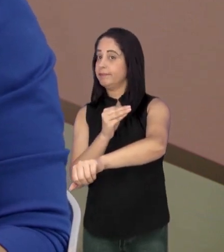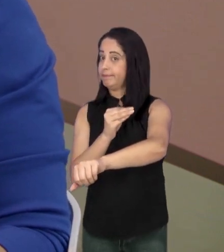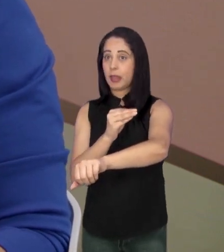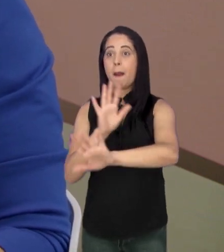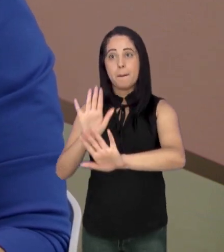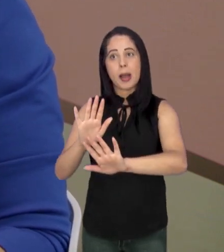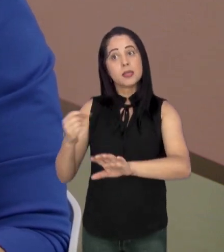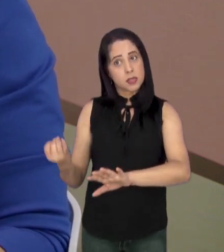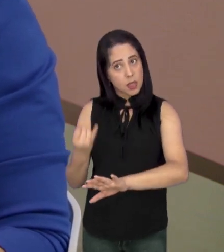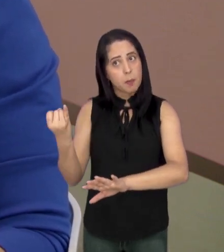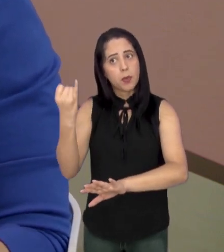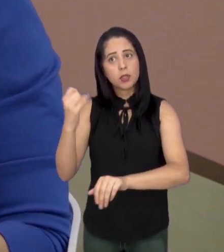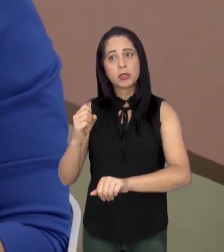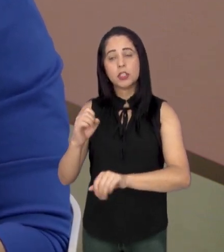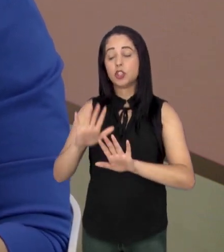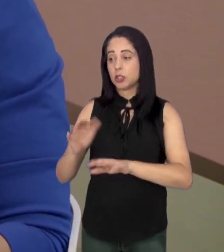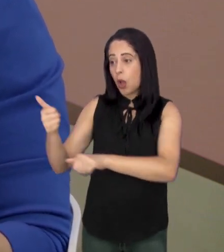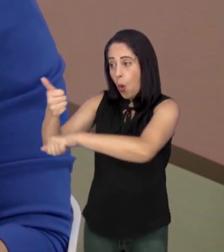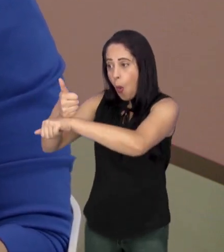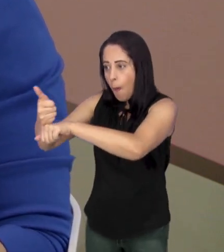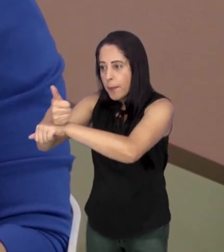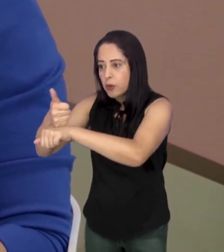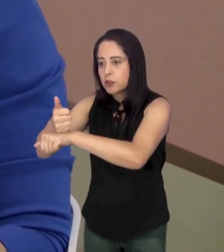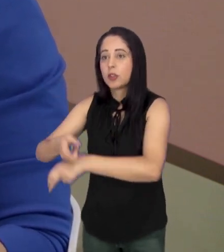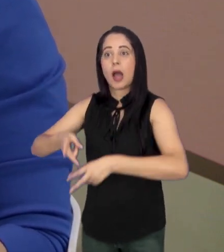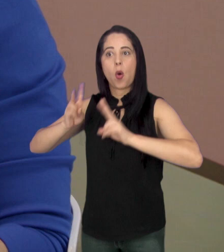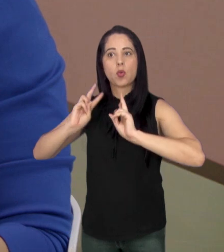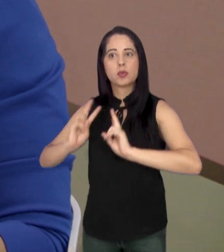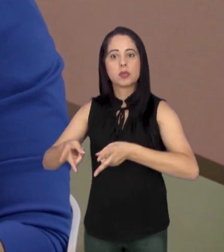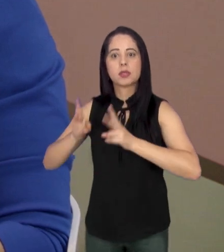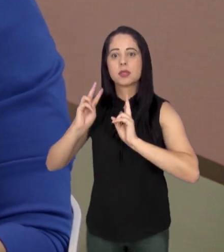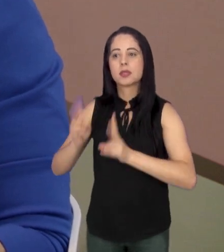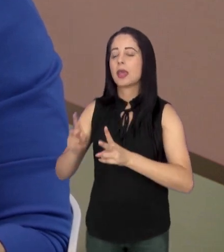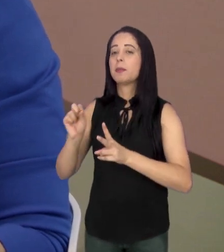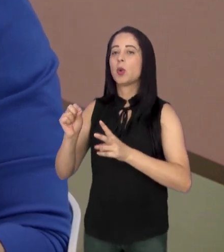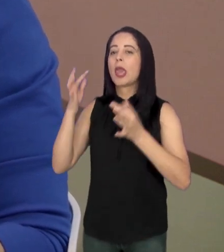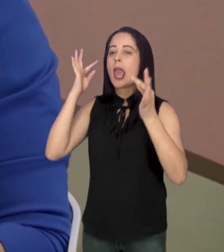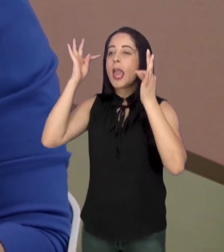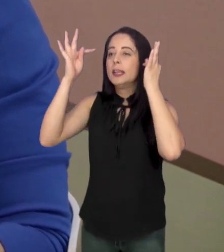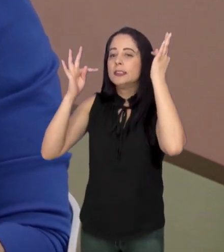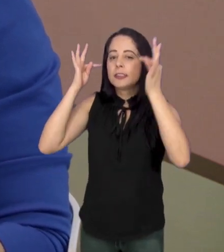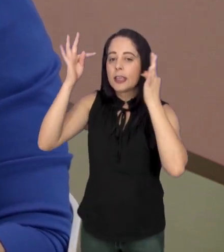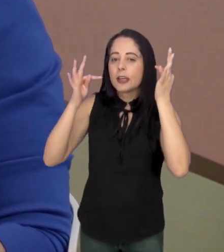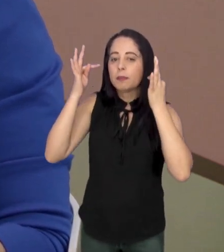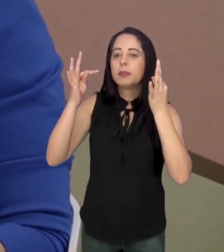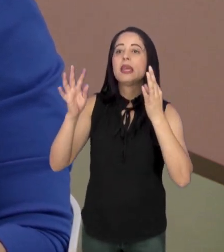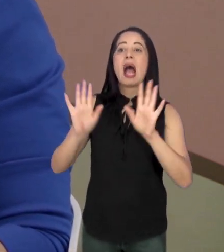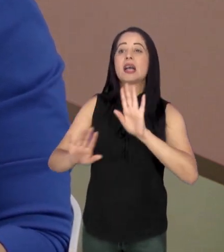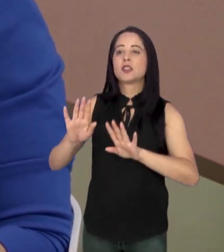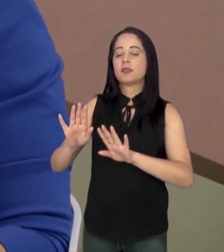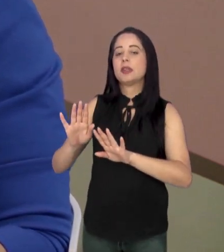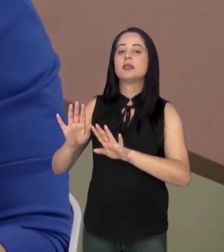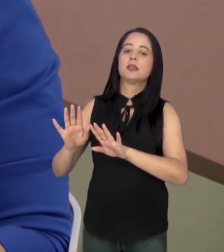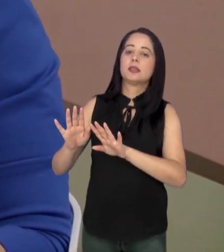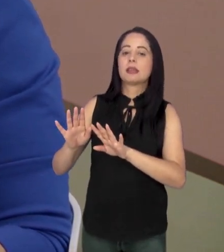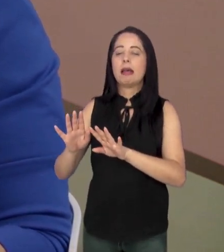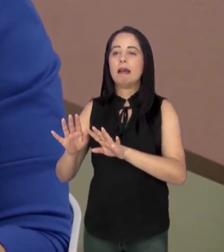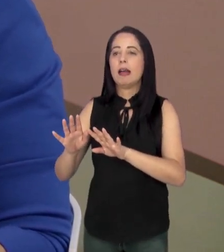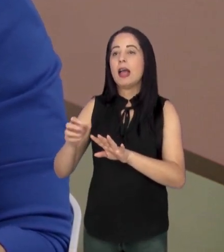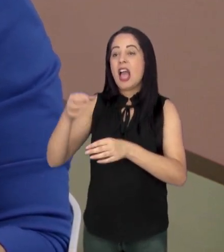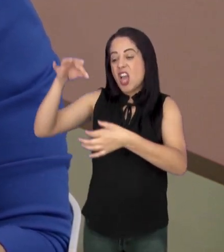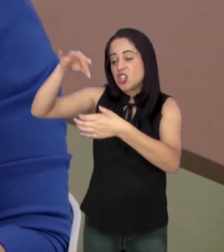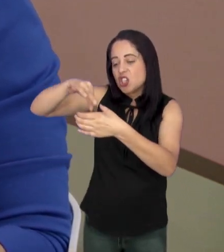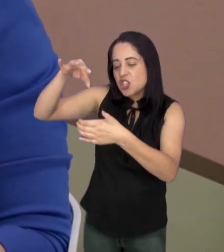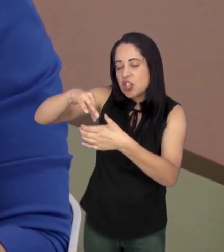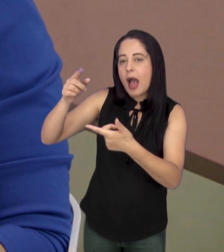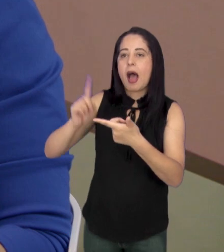ela vem antes de tudo, né? Então o naturopata vai trabalhar a parte das emoções através das terapias. Então a gente pode fazer com fitoterapias, que são